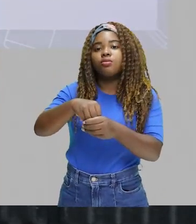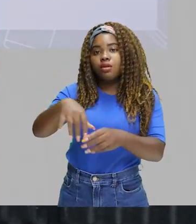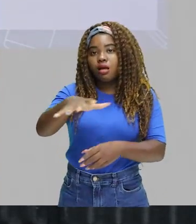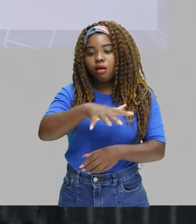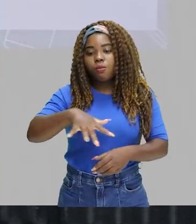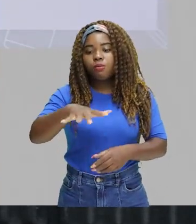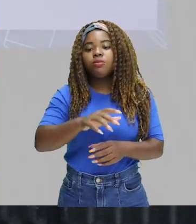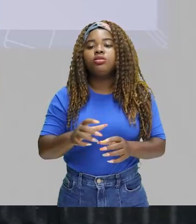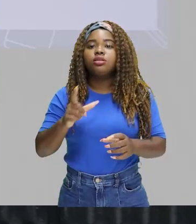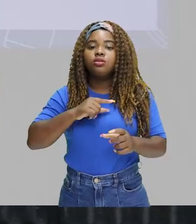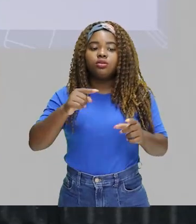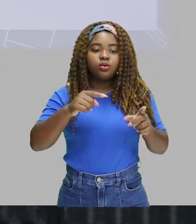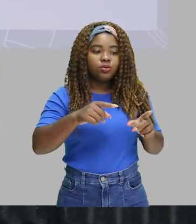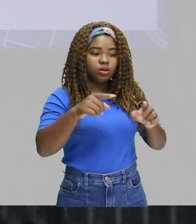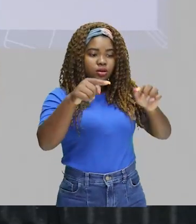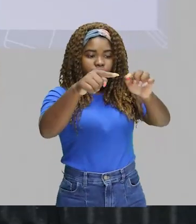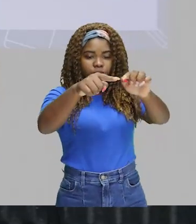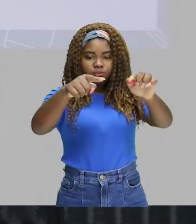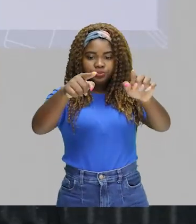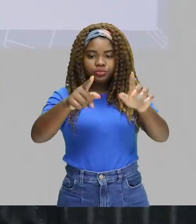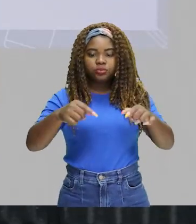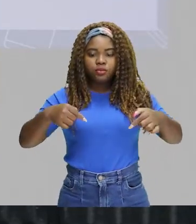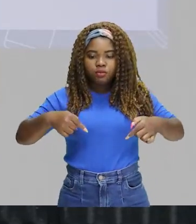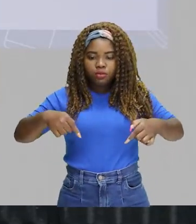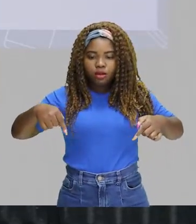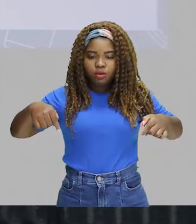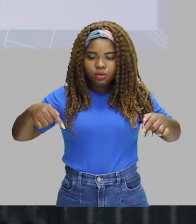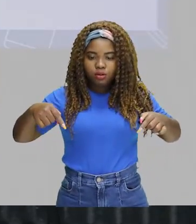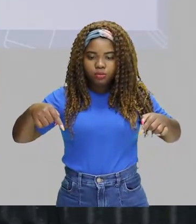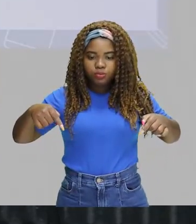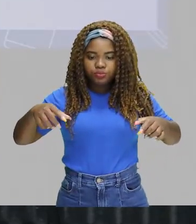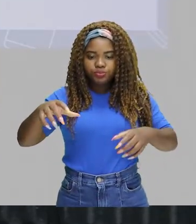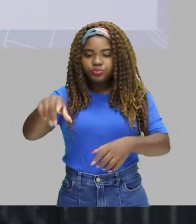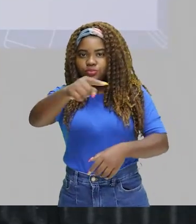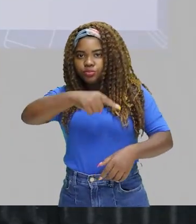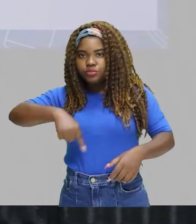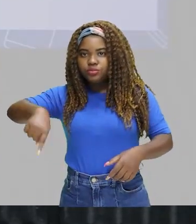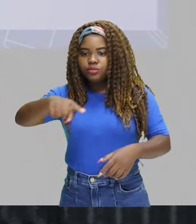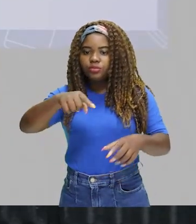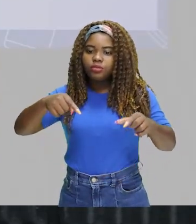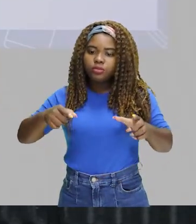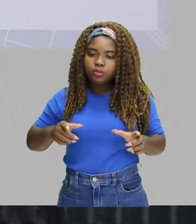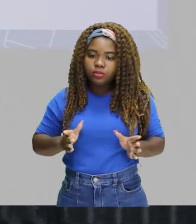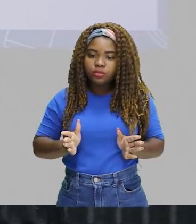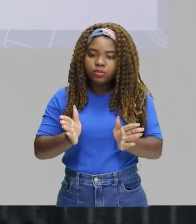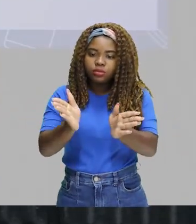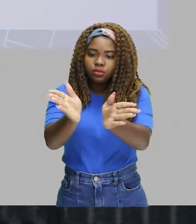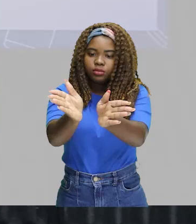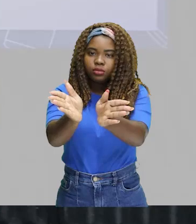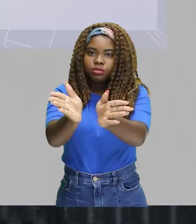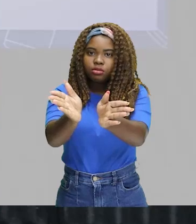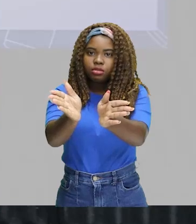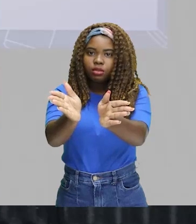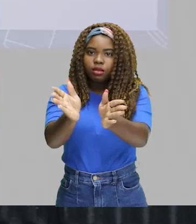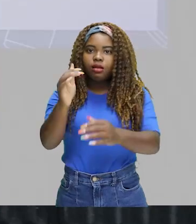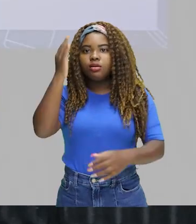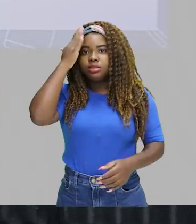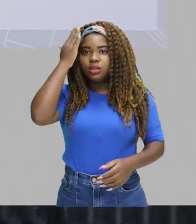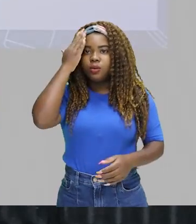área. Professor, o que são essas linhas que o senhor colocou aí nessa imagem? Aqui são as linhas para